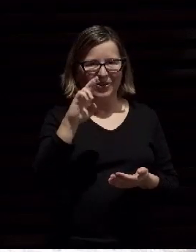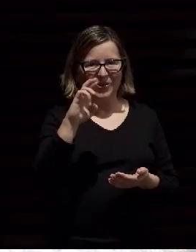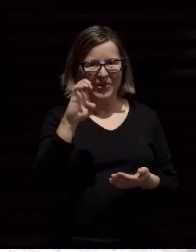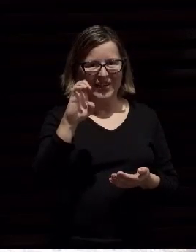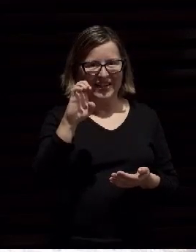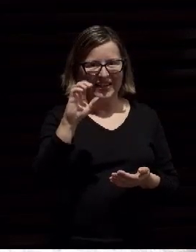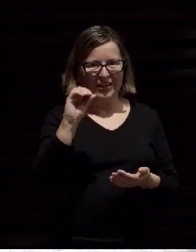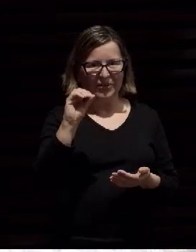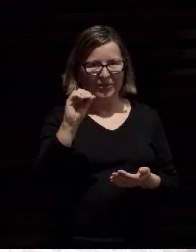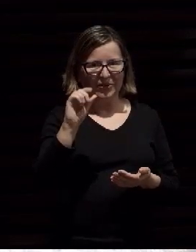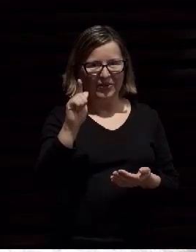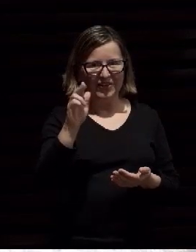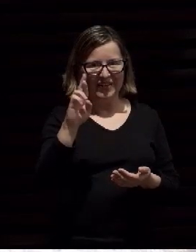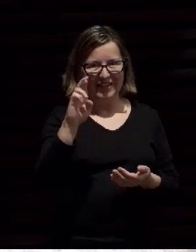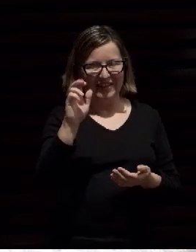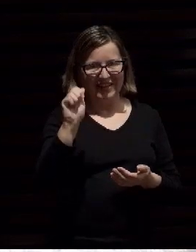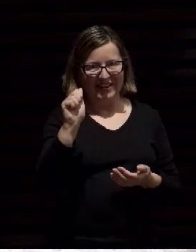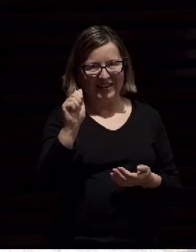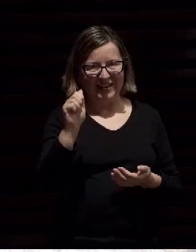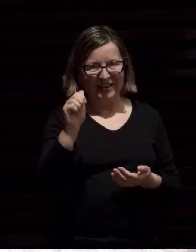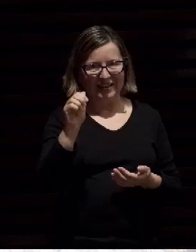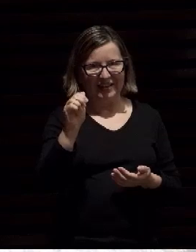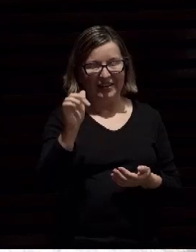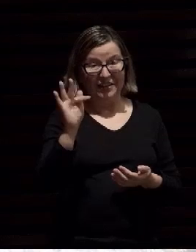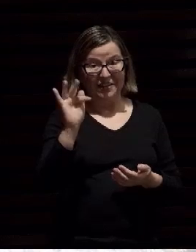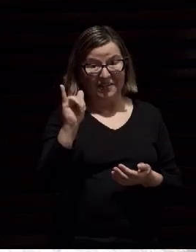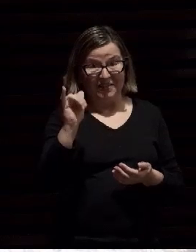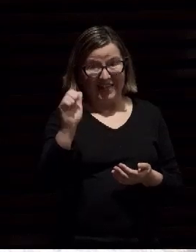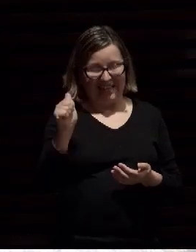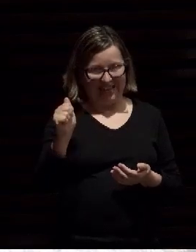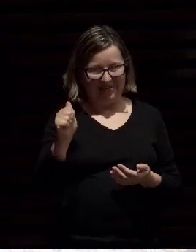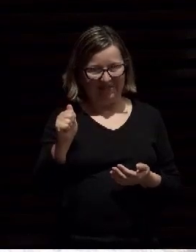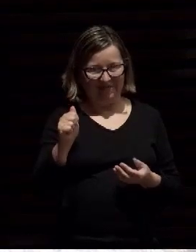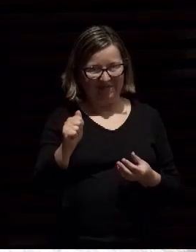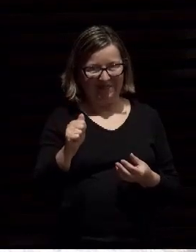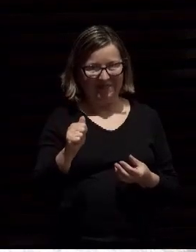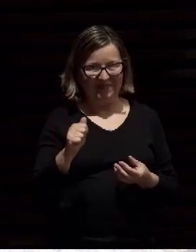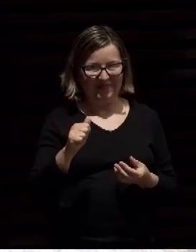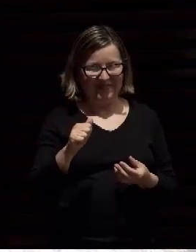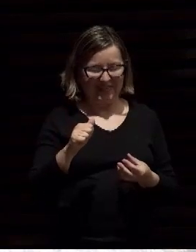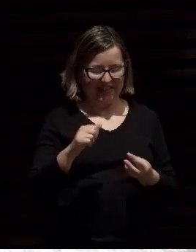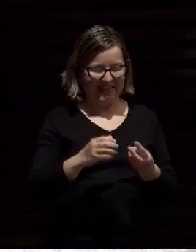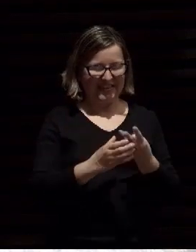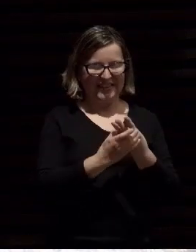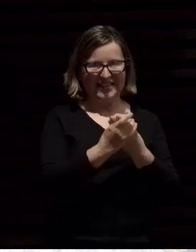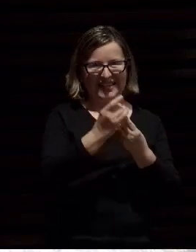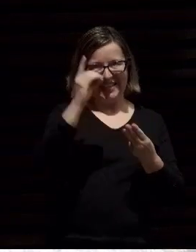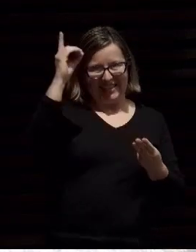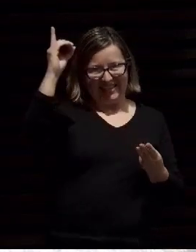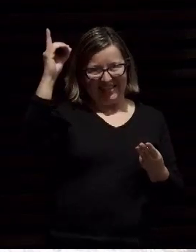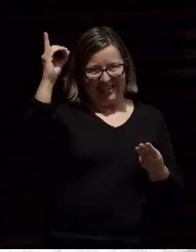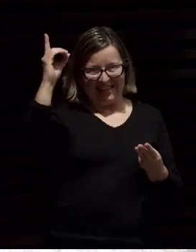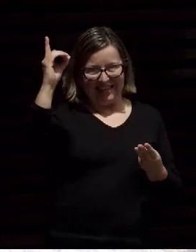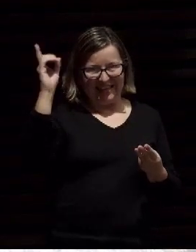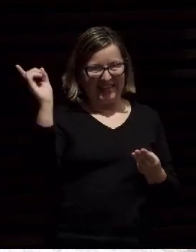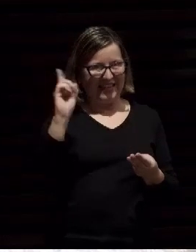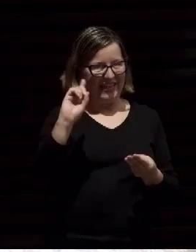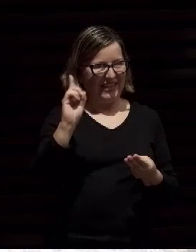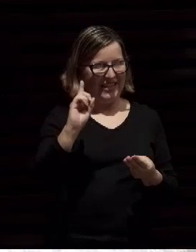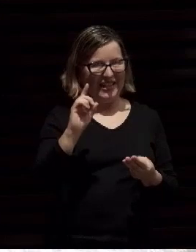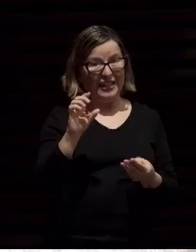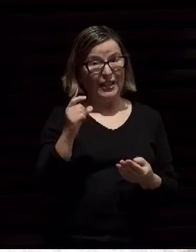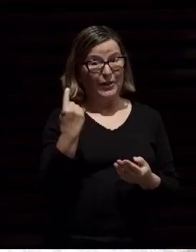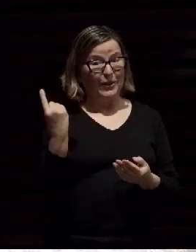Pericorese é a dança da Trindade. Eles não andam sozinhos. Quando